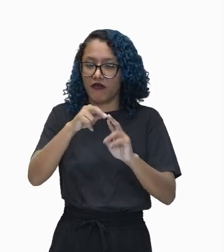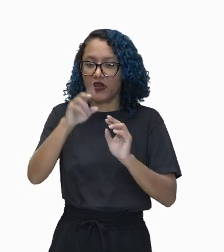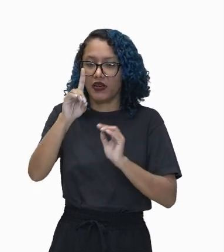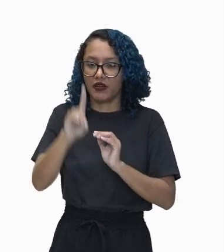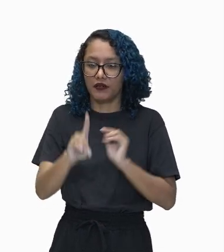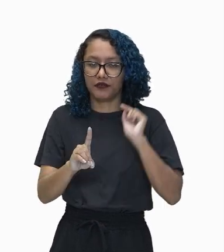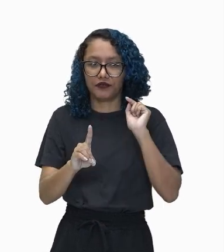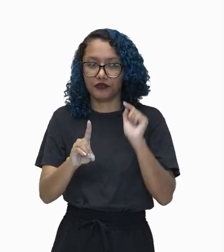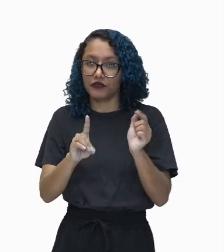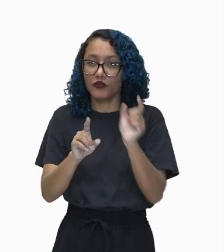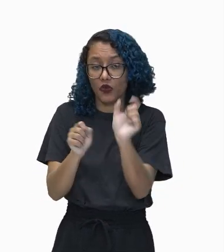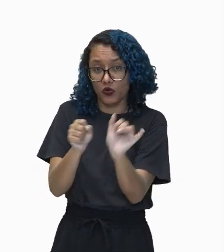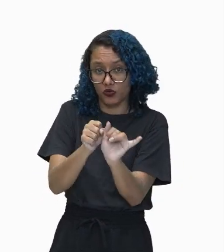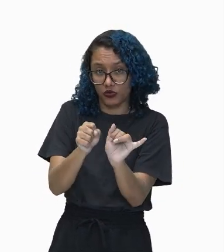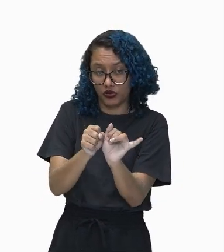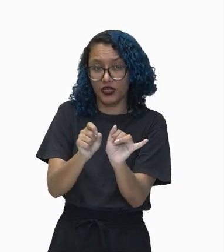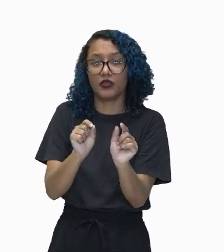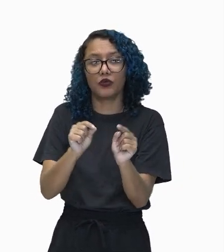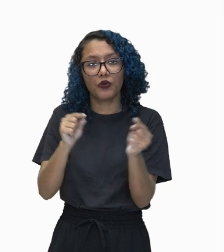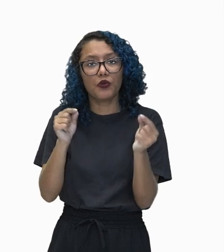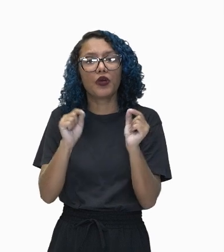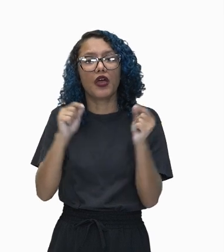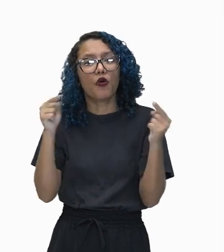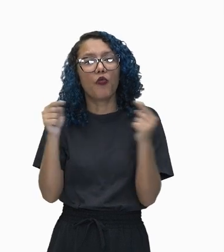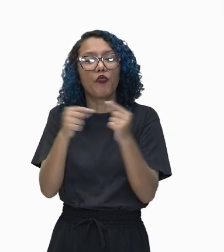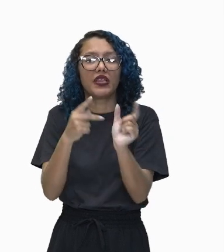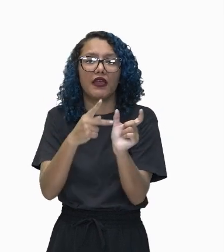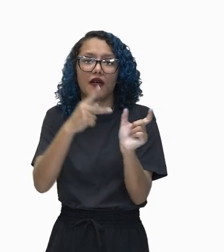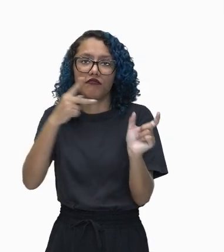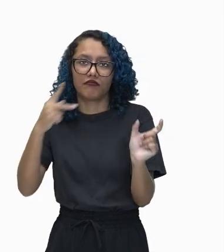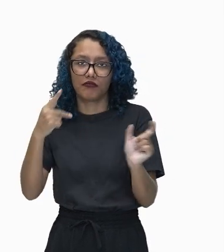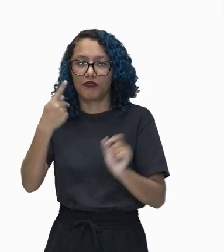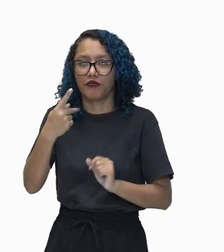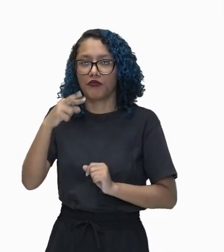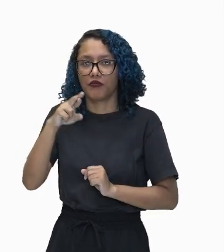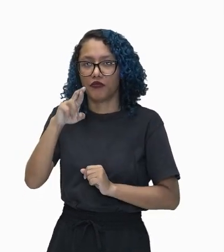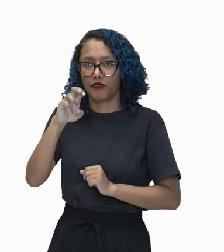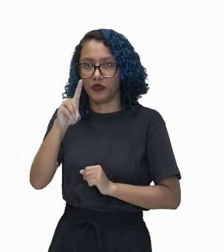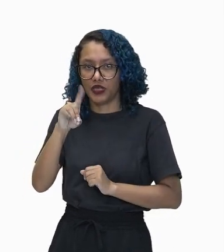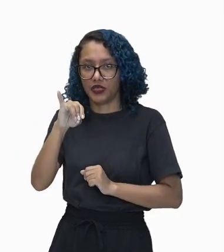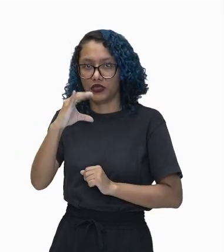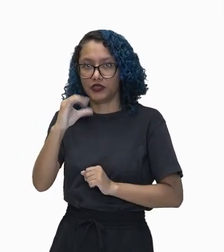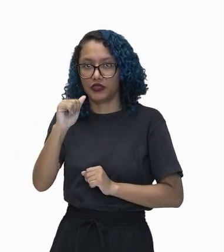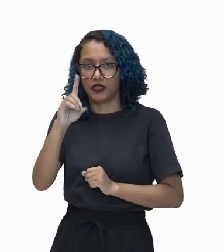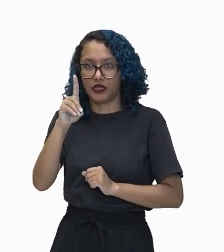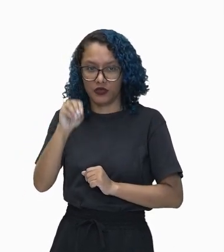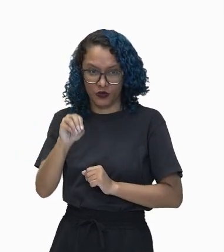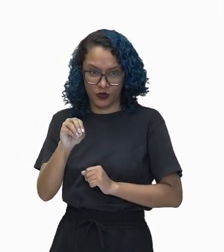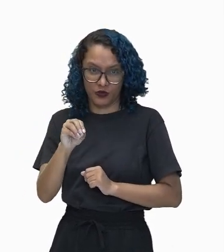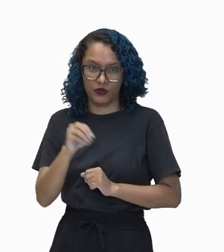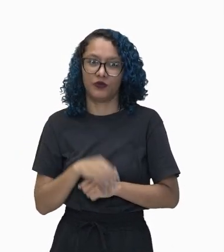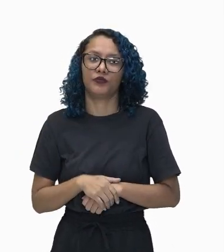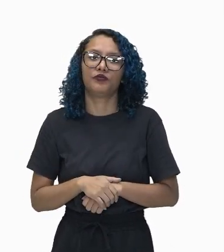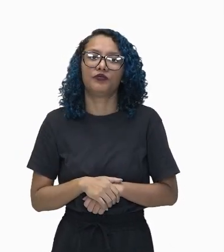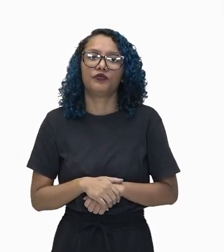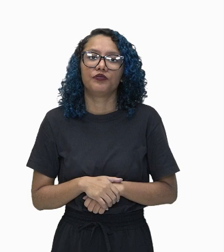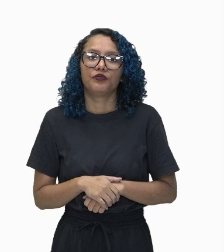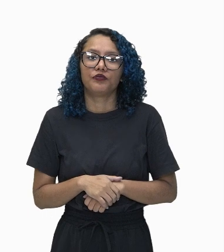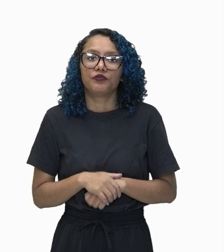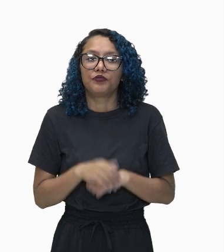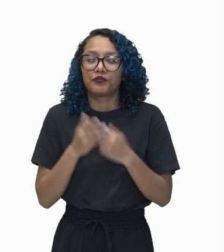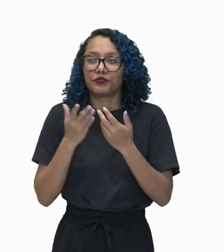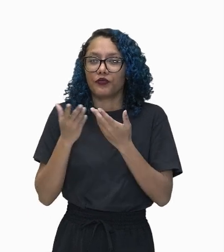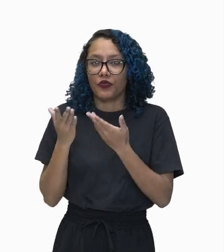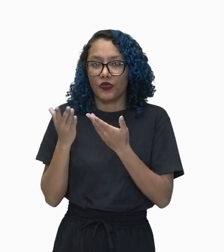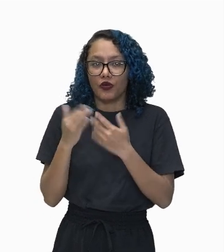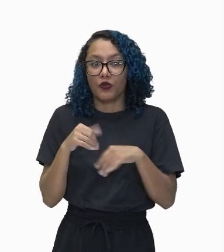oração. Então, temos o sujeito, o diretor, temos o núcleo, que é diretor, e temos o predicado da oração,